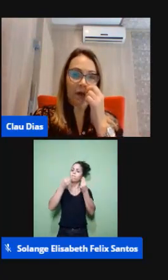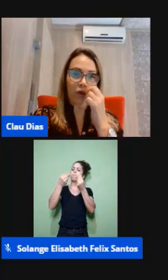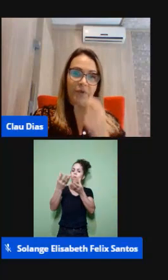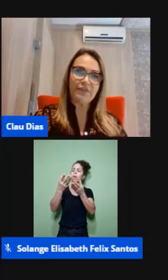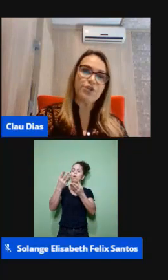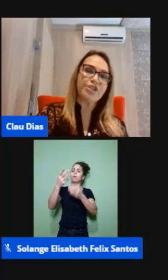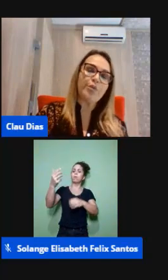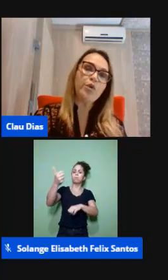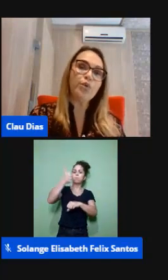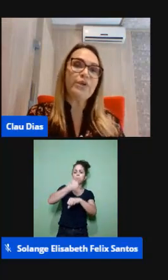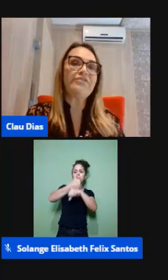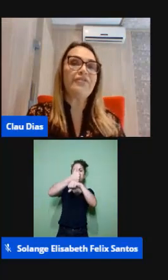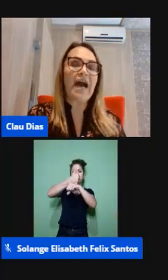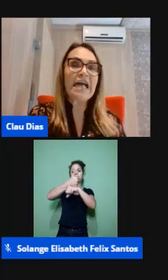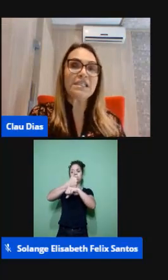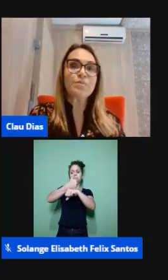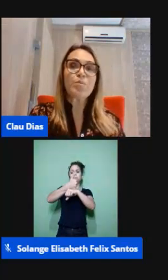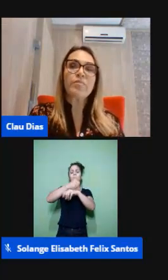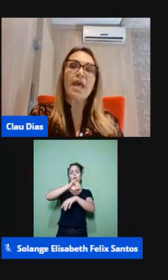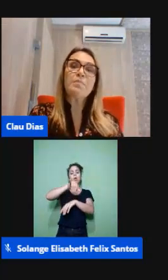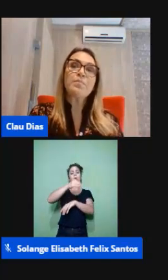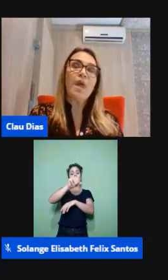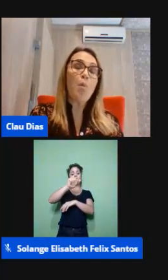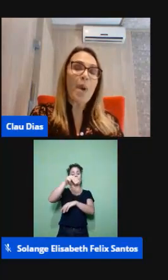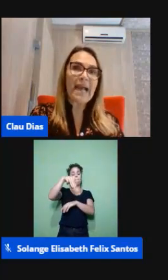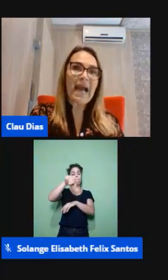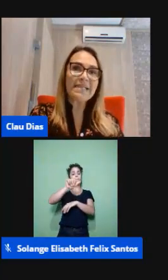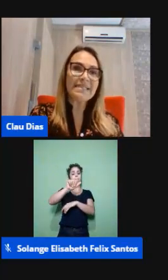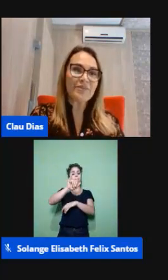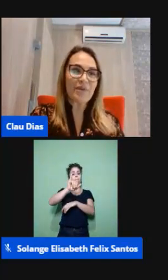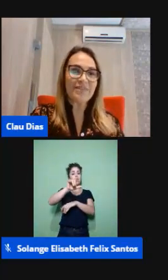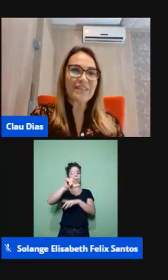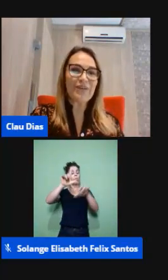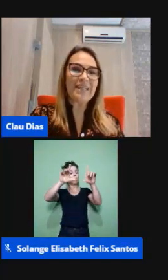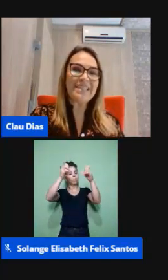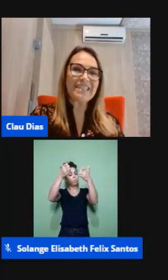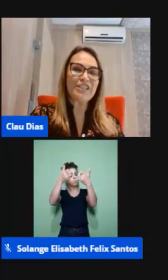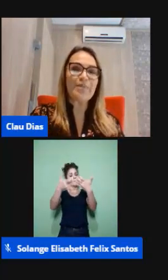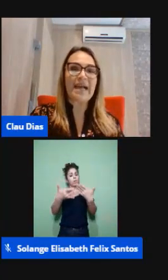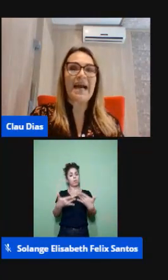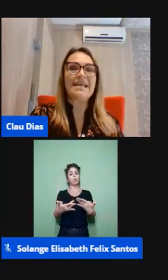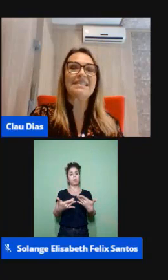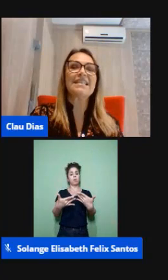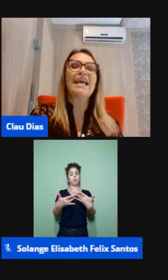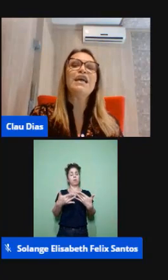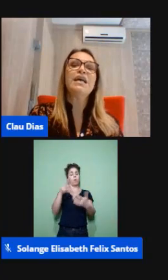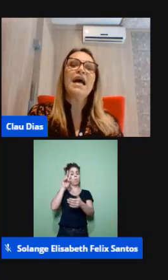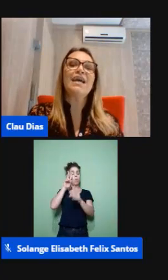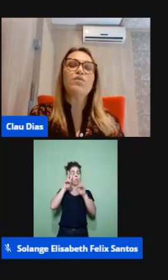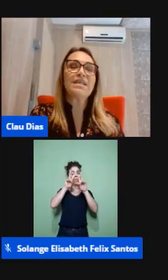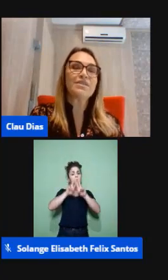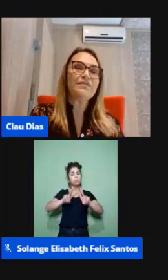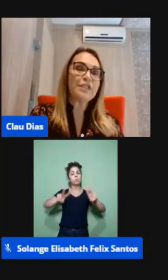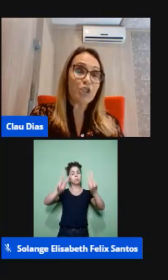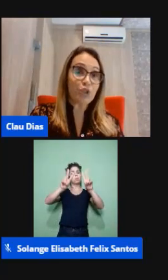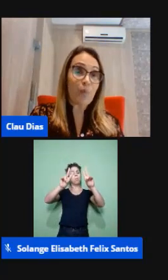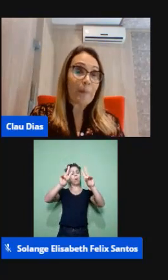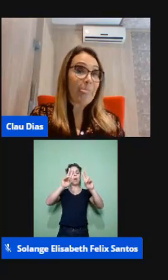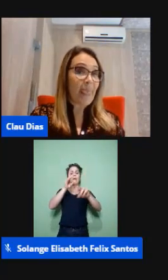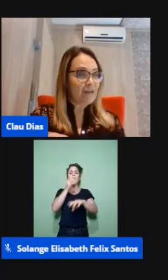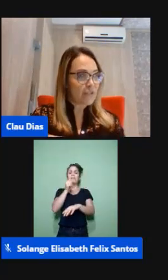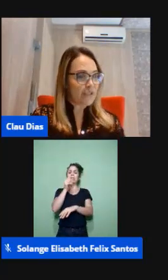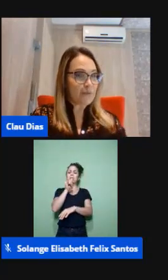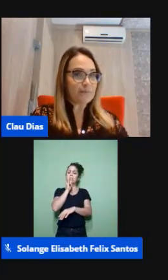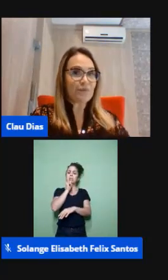Essa alusão que o professor Jamil Cury faz, né? A uma casa, uma visão holística de uma casa, né? A educação